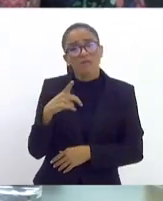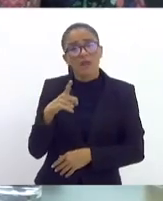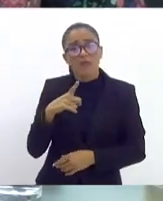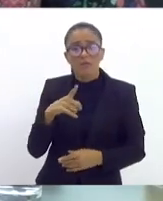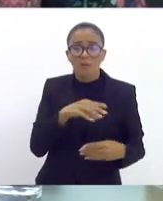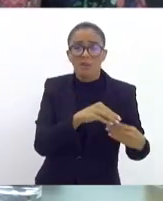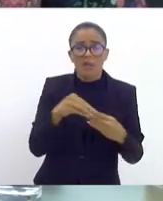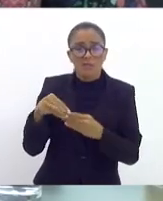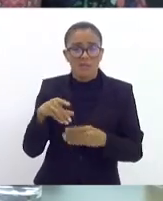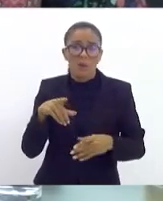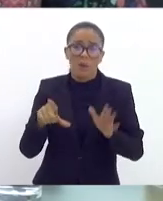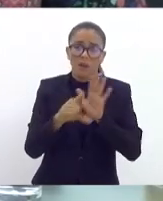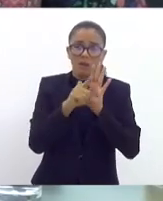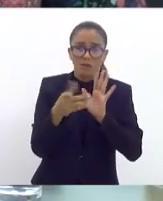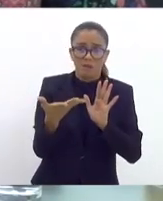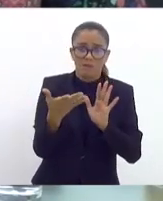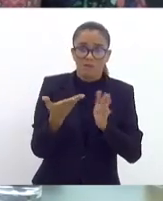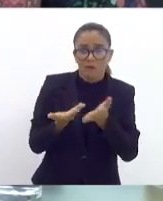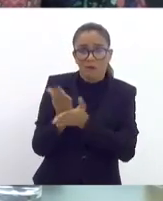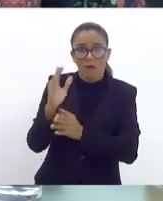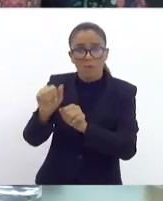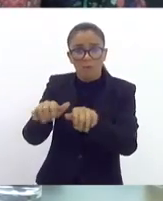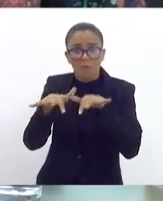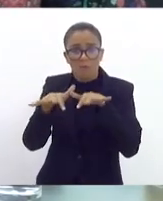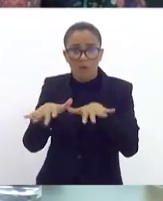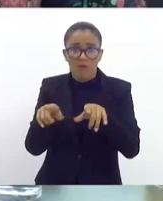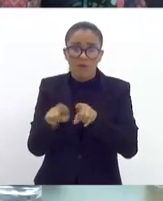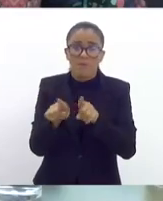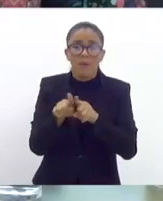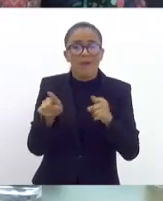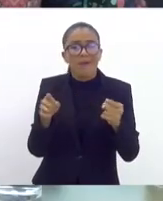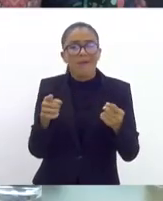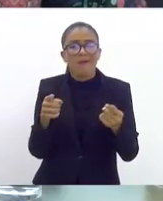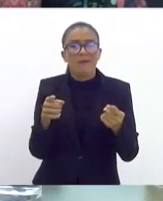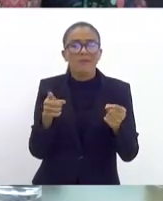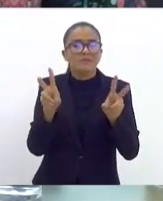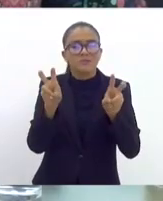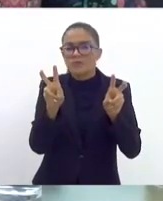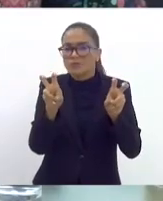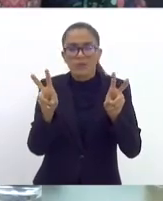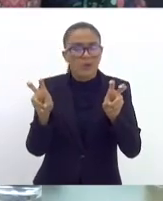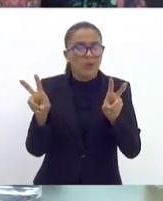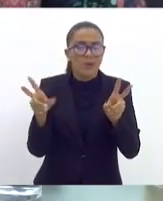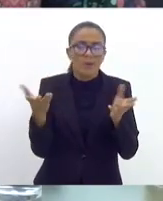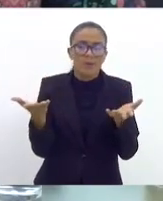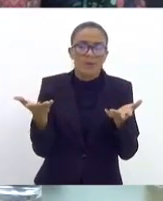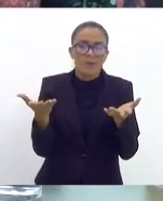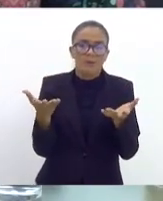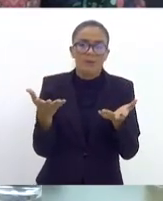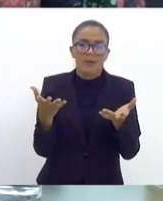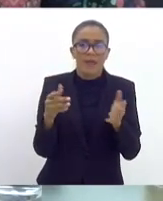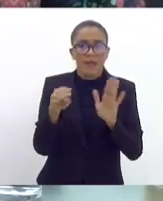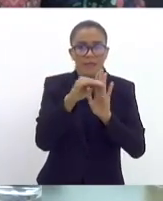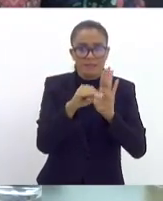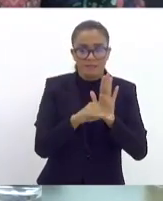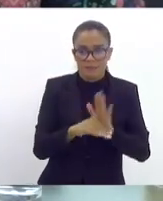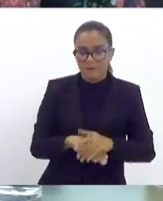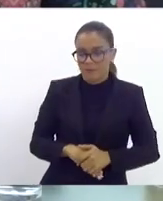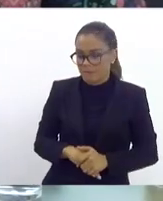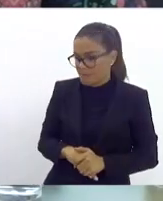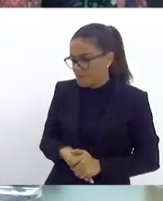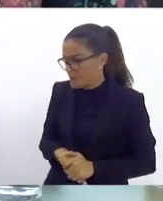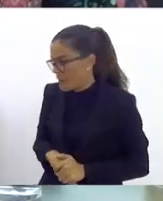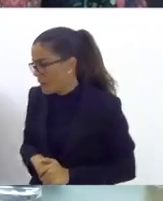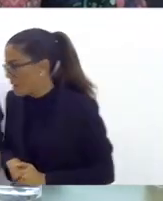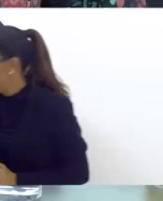Legislativa aprovada em plenário que Versa sobre esta sobre esta esta pauta então